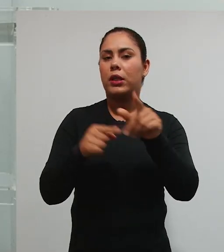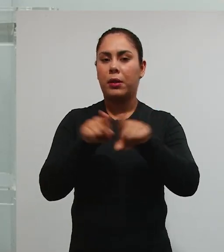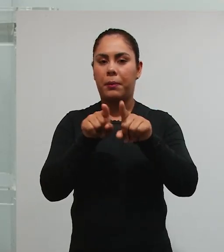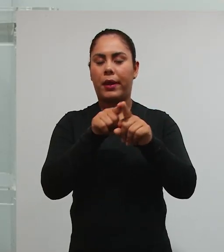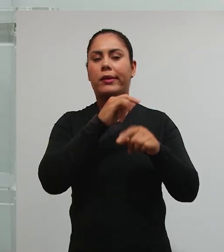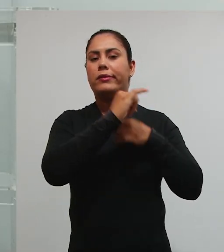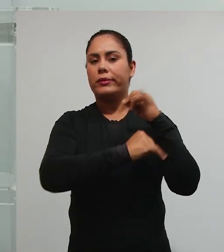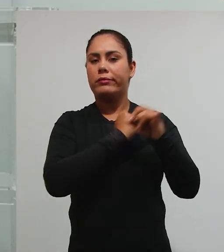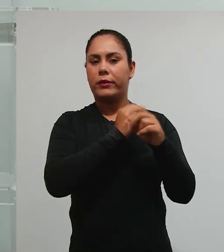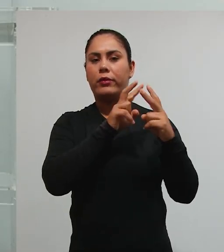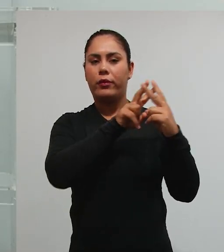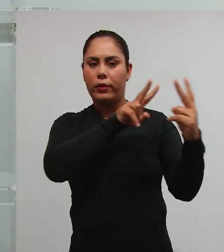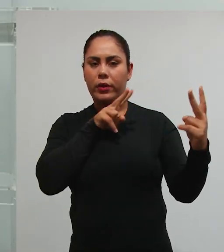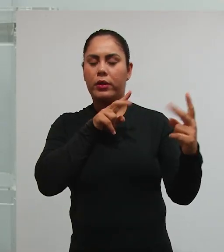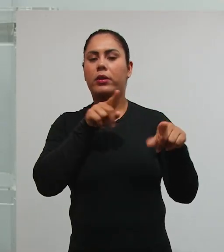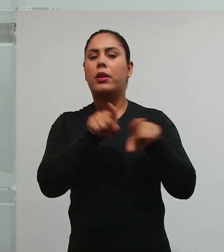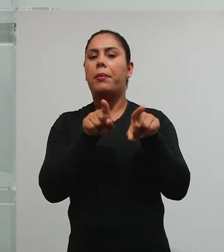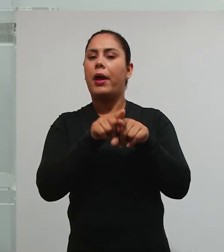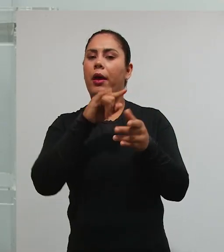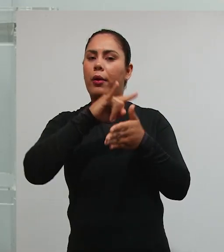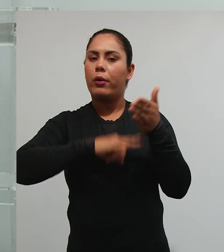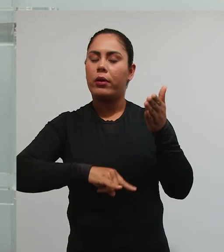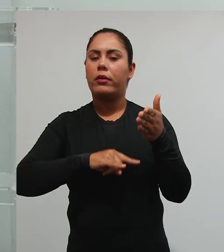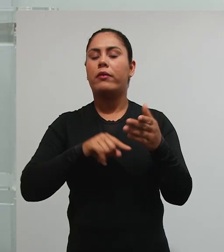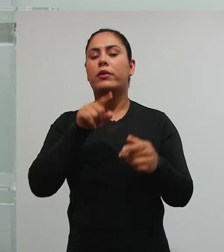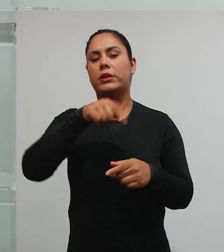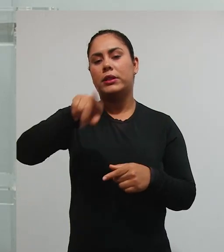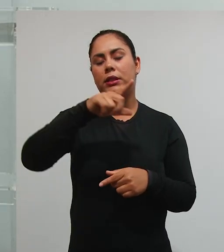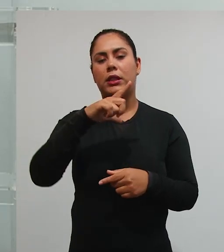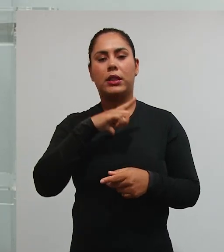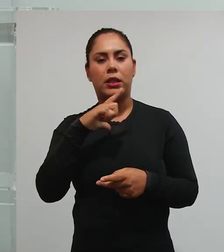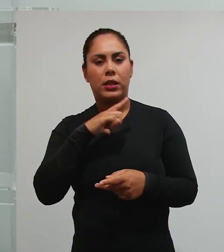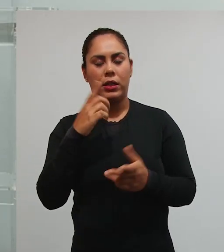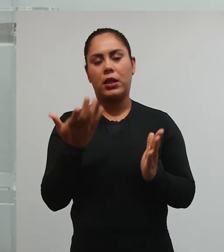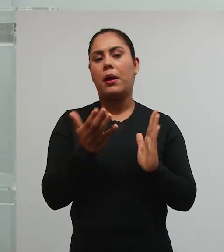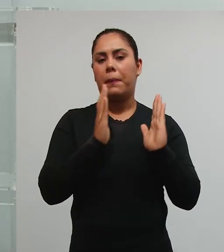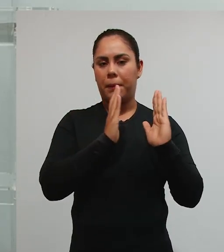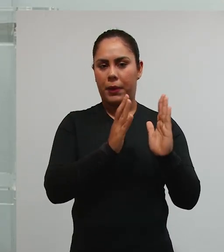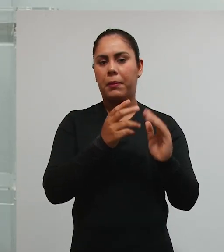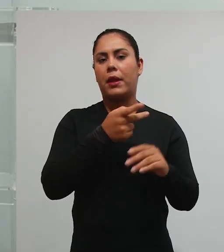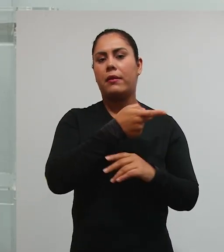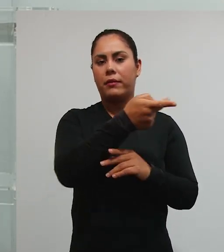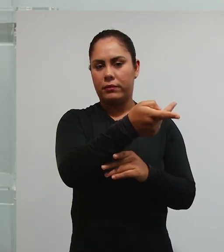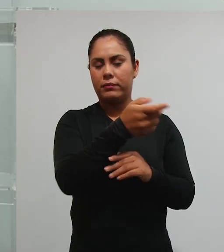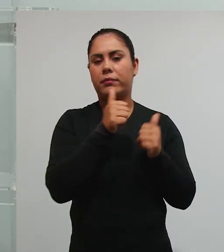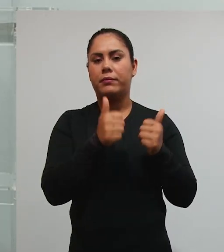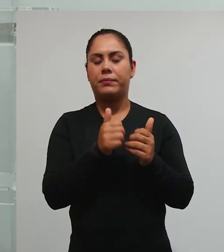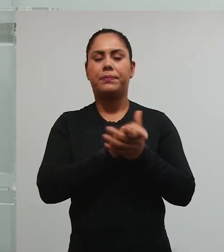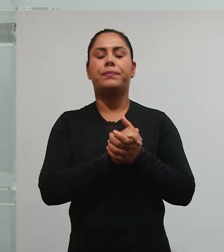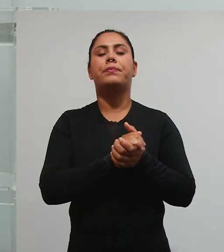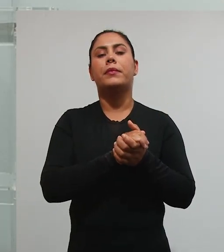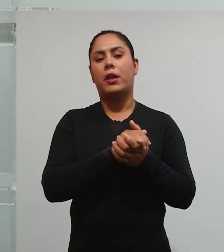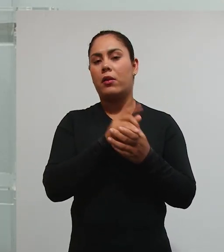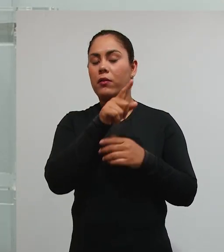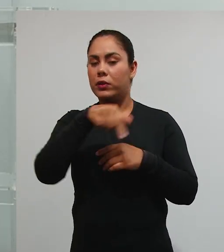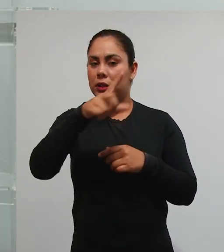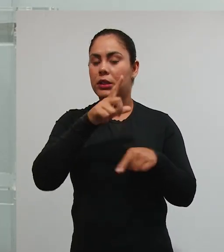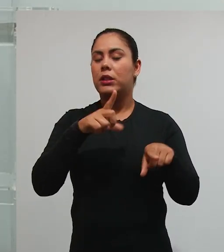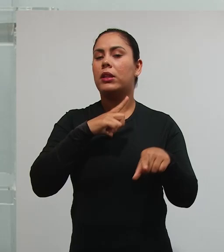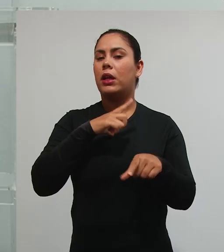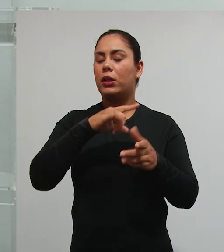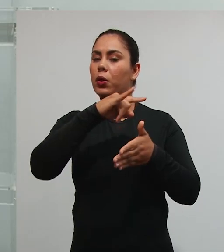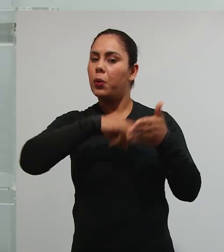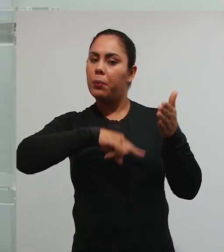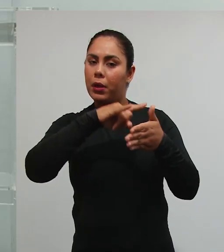aqui no ambiente virtual, além desses documentos, aí vocês têm, então essa é a primeira visita, né? Seria a primeira visita. Mas vocês têm